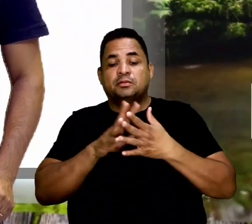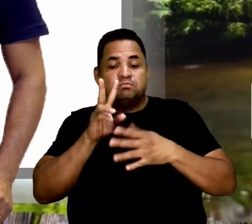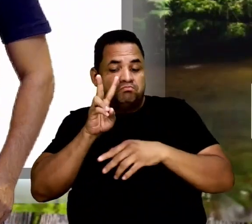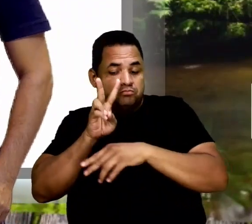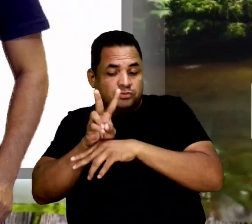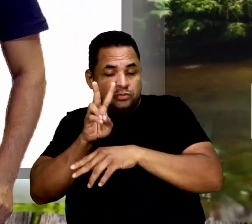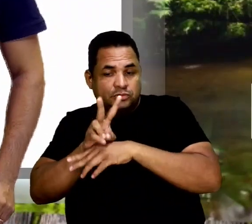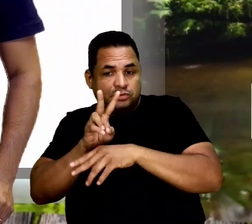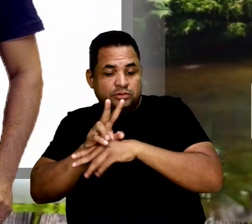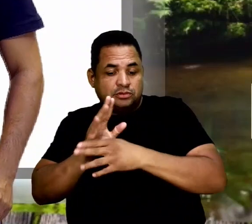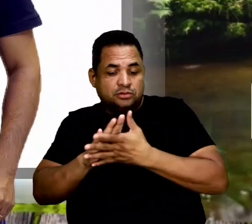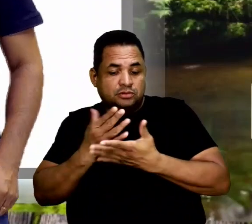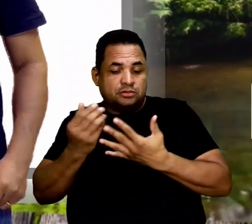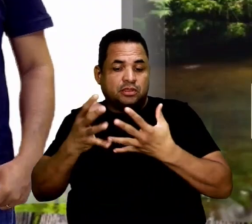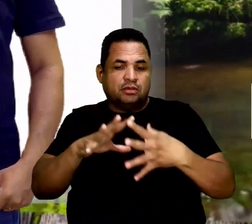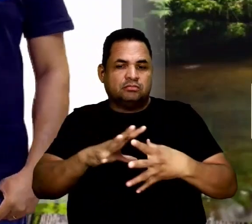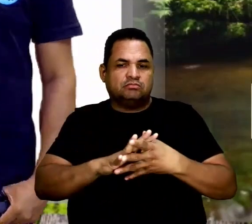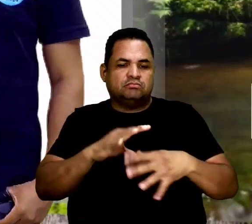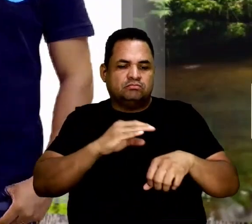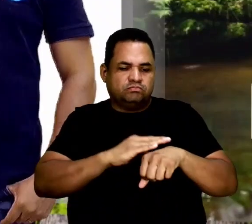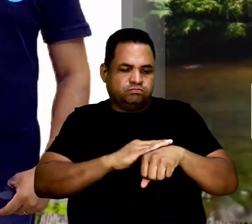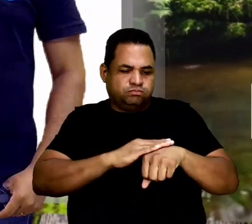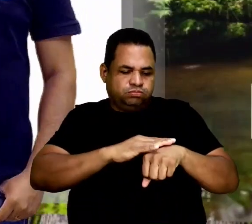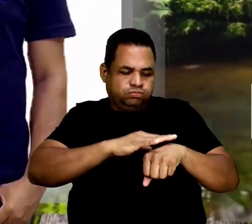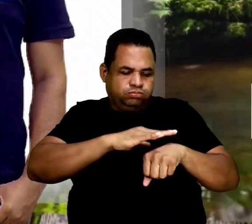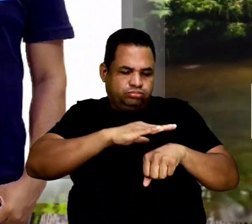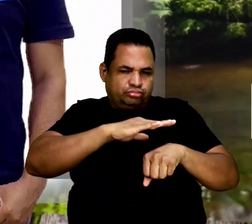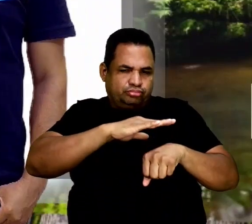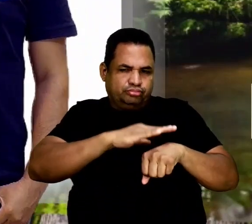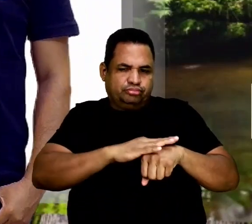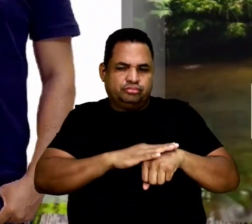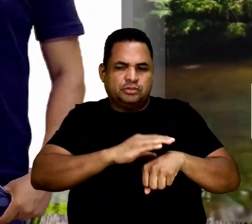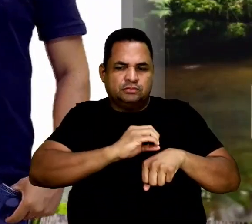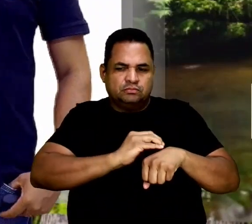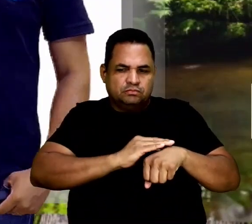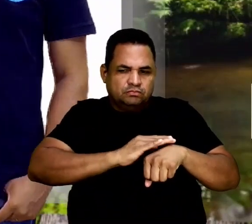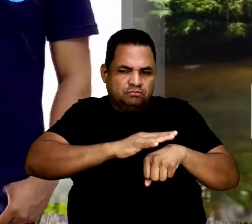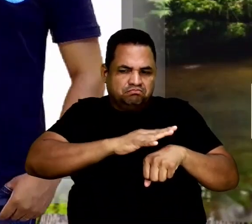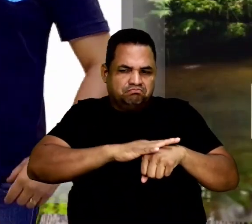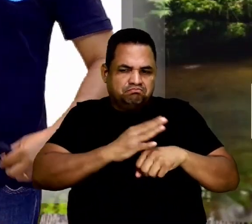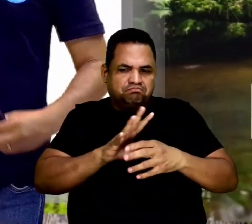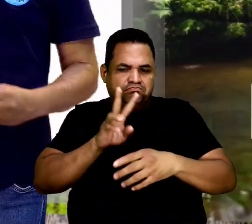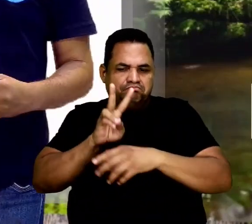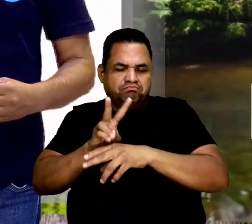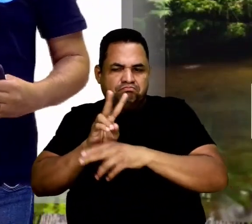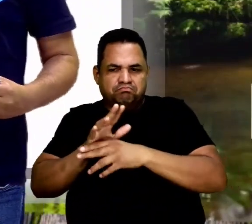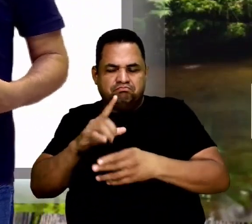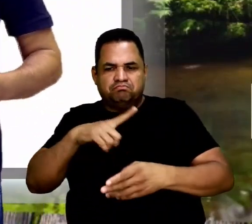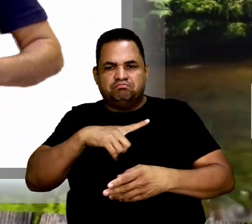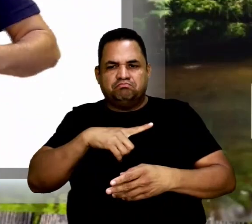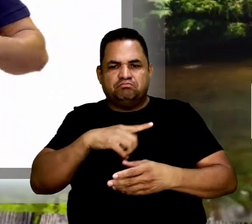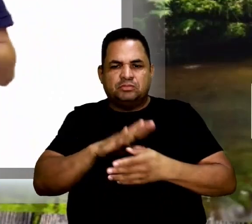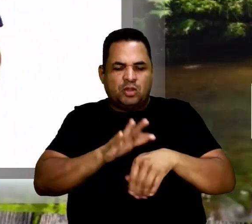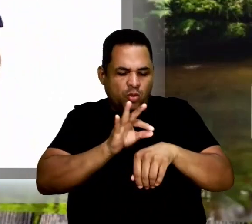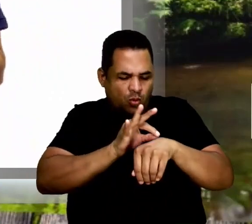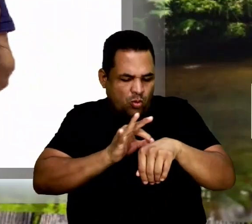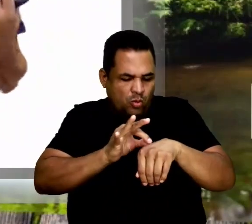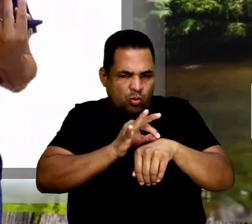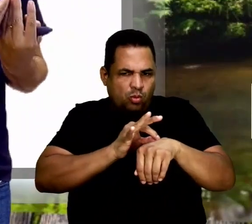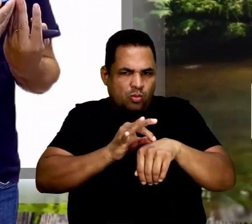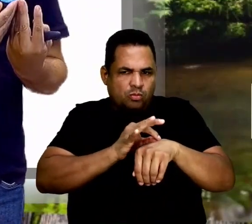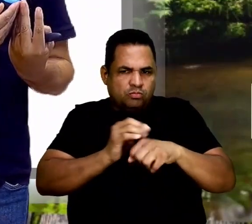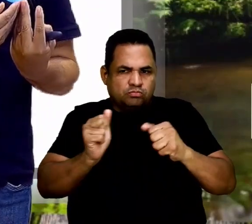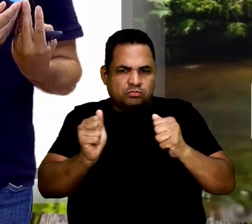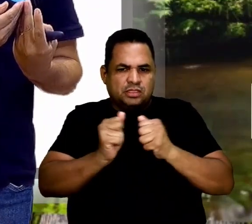determinadas inflamações, processos infecciosos, processos inflamatórios. Então, quando você tem alguma ferida perto